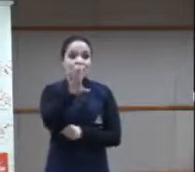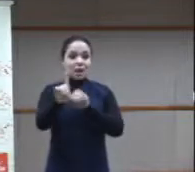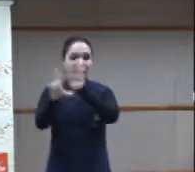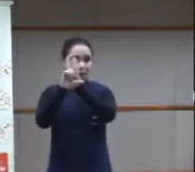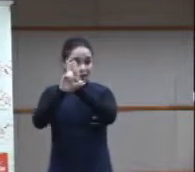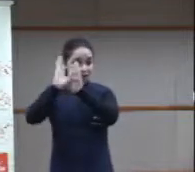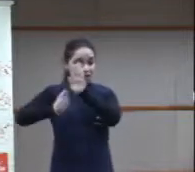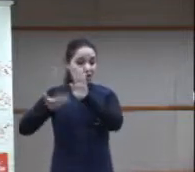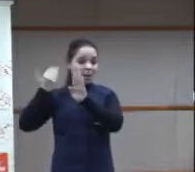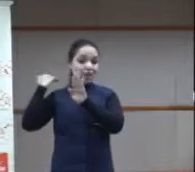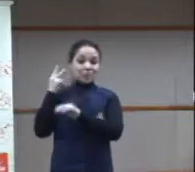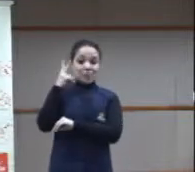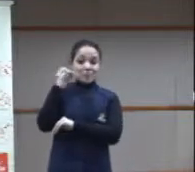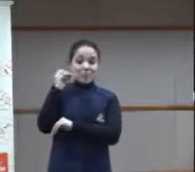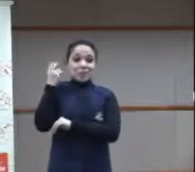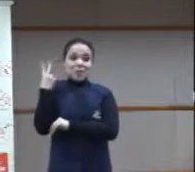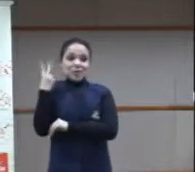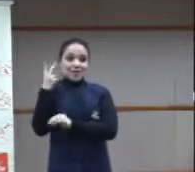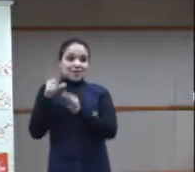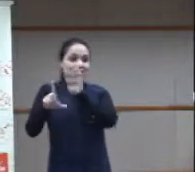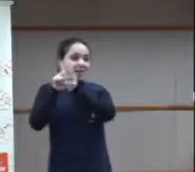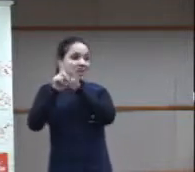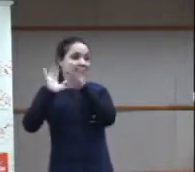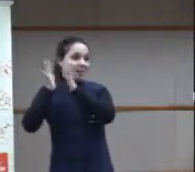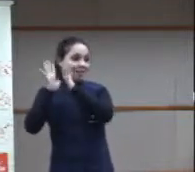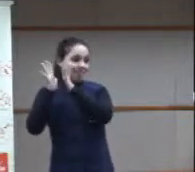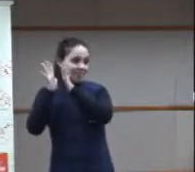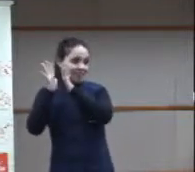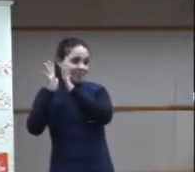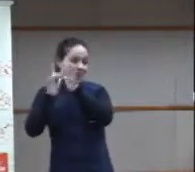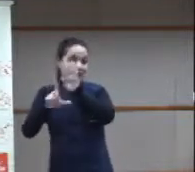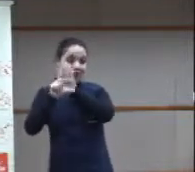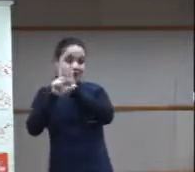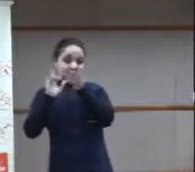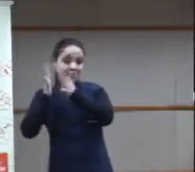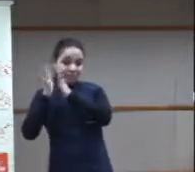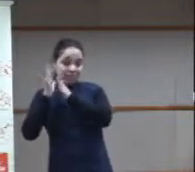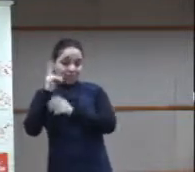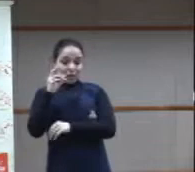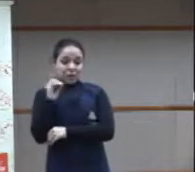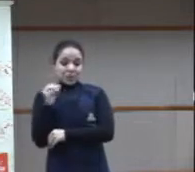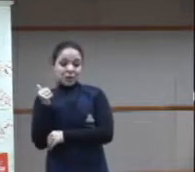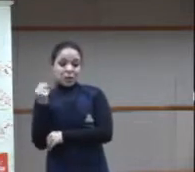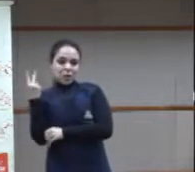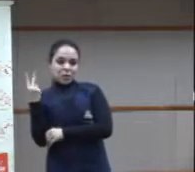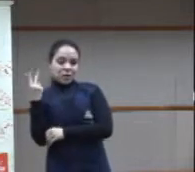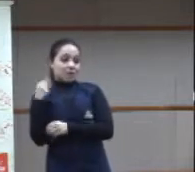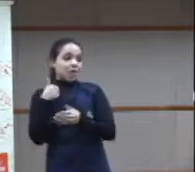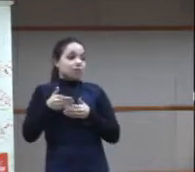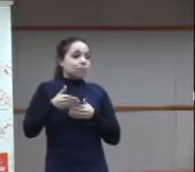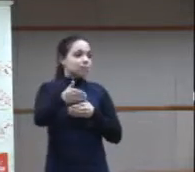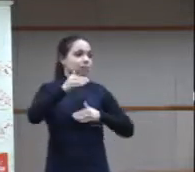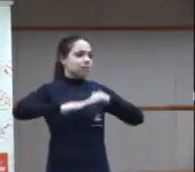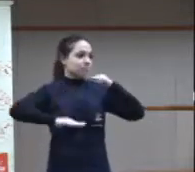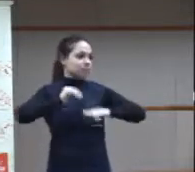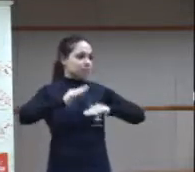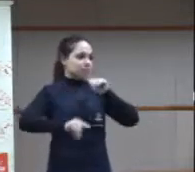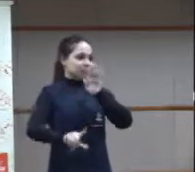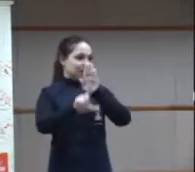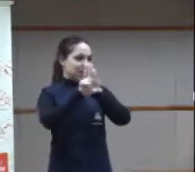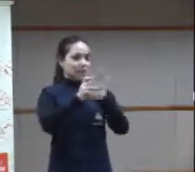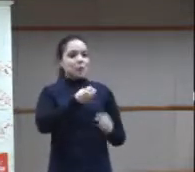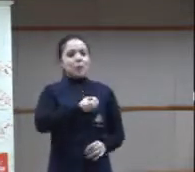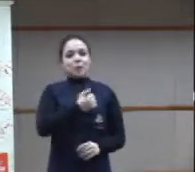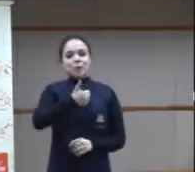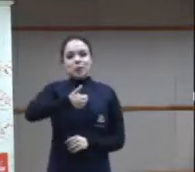existe desde 2002. Então, a profissão agora é reconhecida legalmente pela Lei número